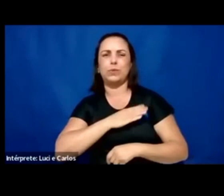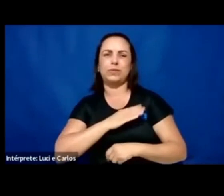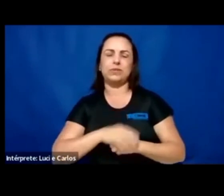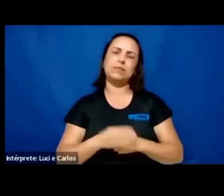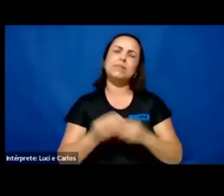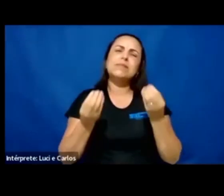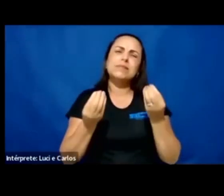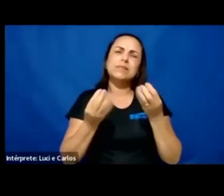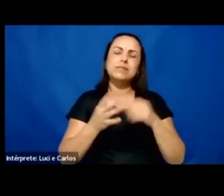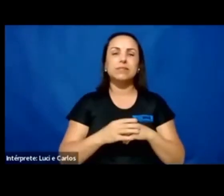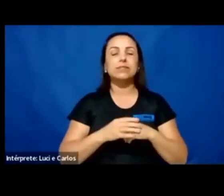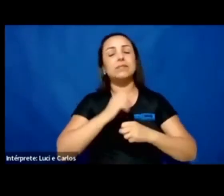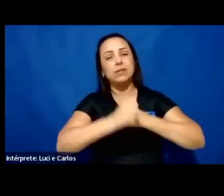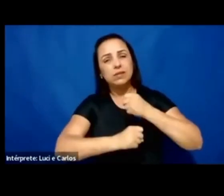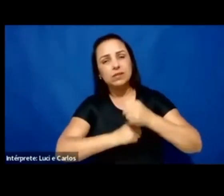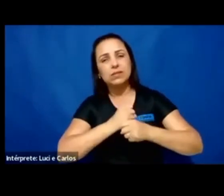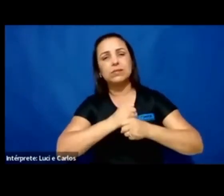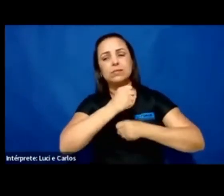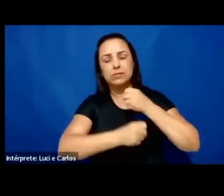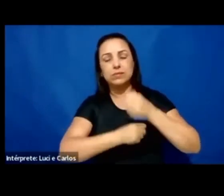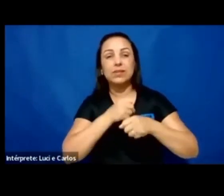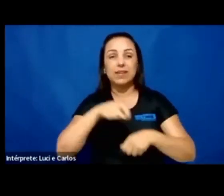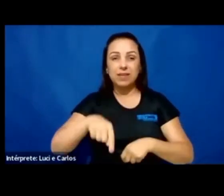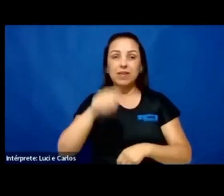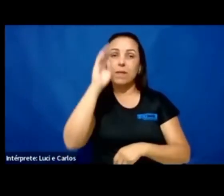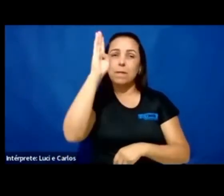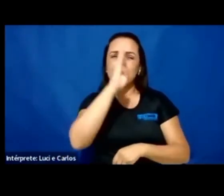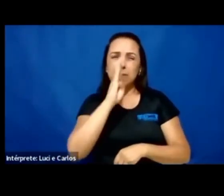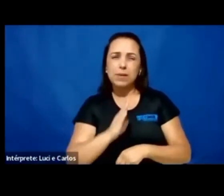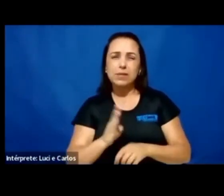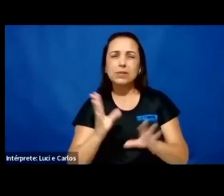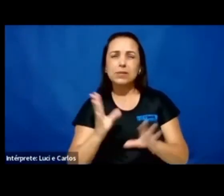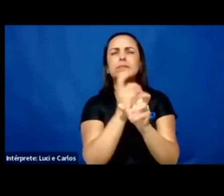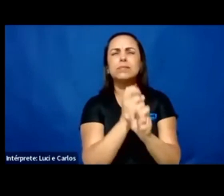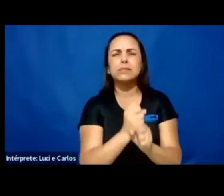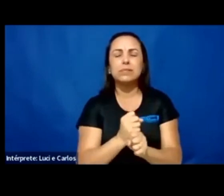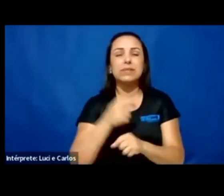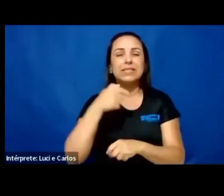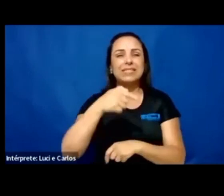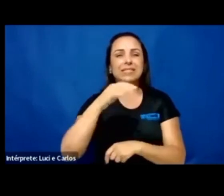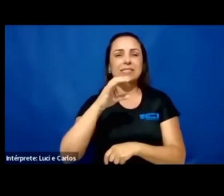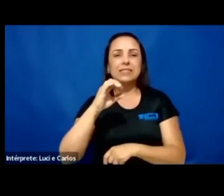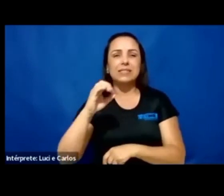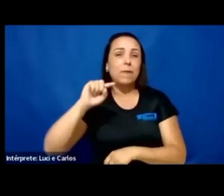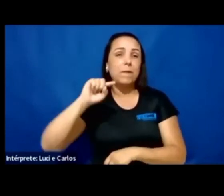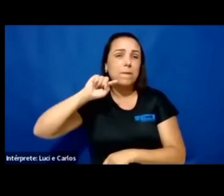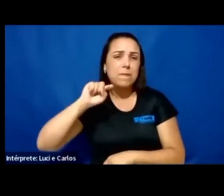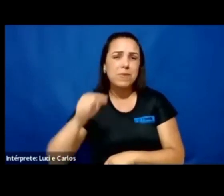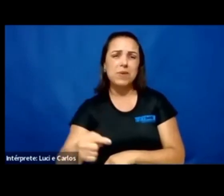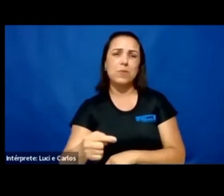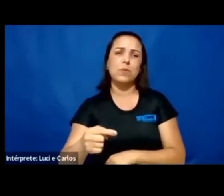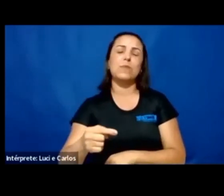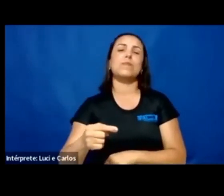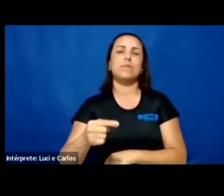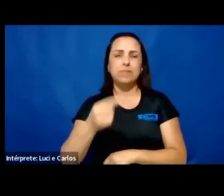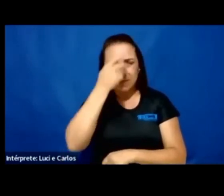possível. Que cada ano que passa, só no Brasil, são mais de 700 mil diagnósticos anuais.